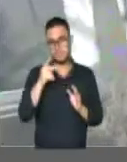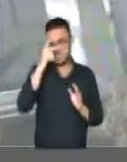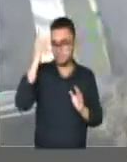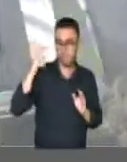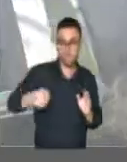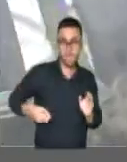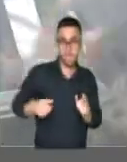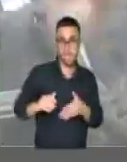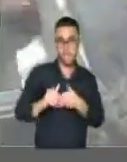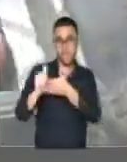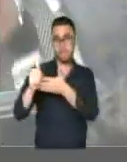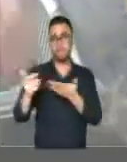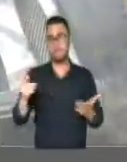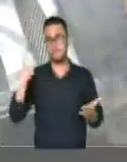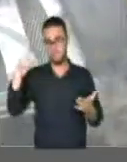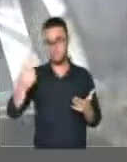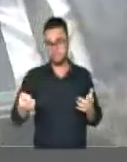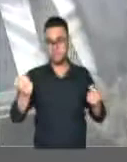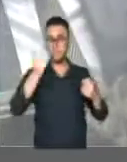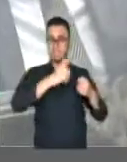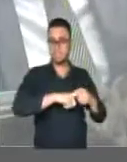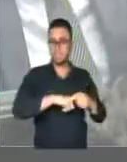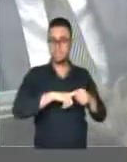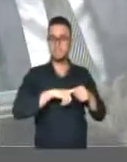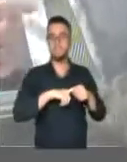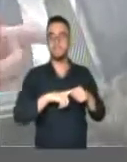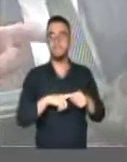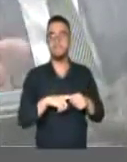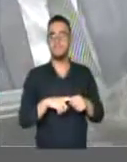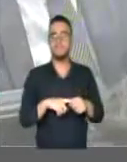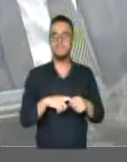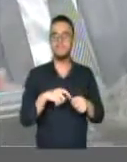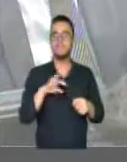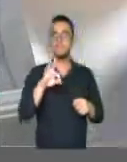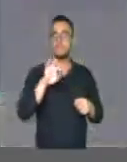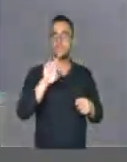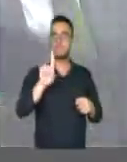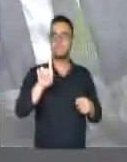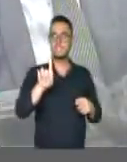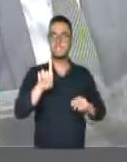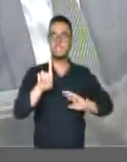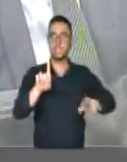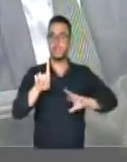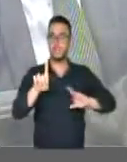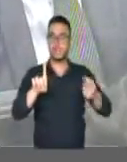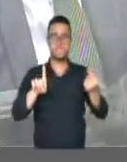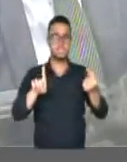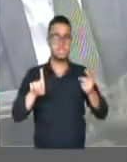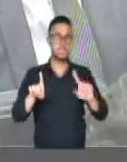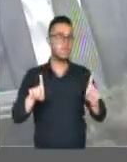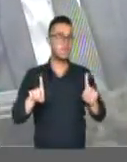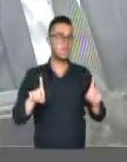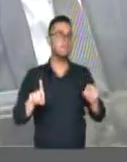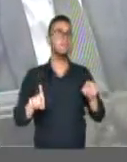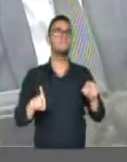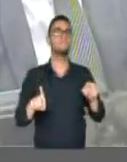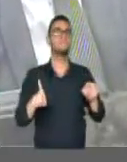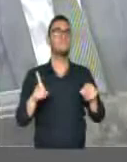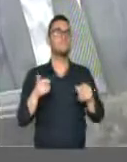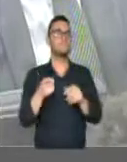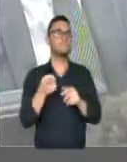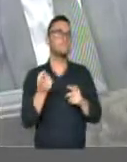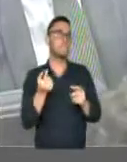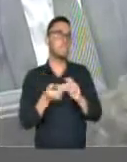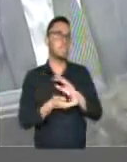Temer, o Rocha Loures, que depois devolveu por TED, não o dinheiro vivo, aquilo que ele tinha